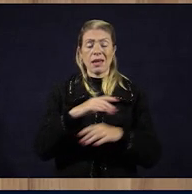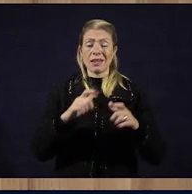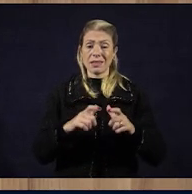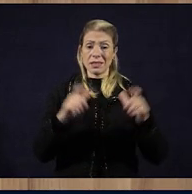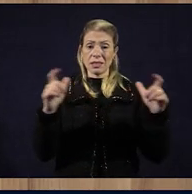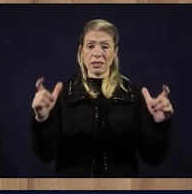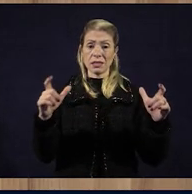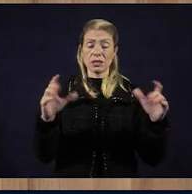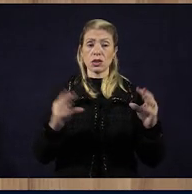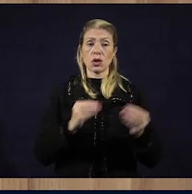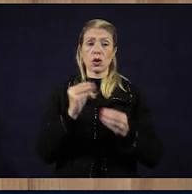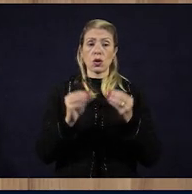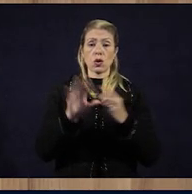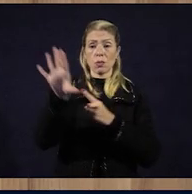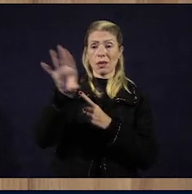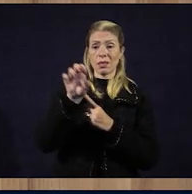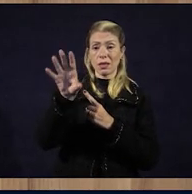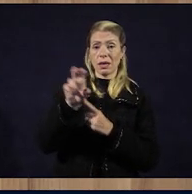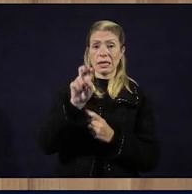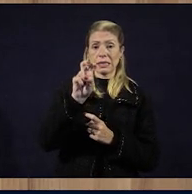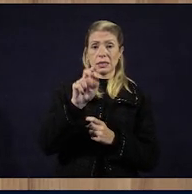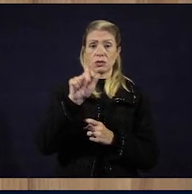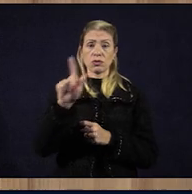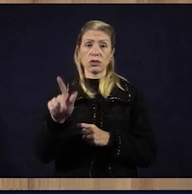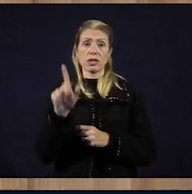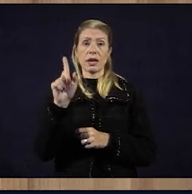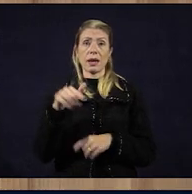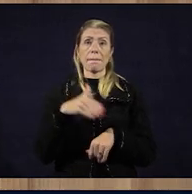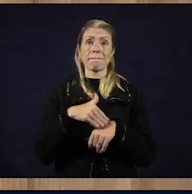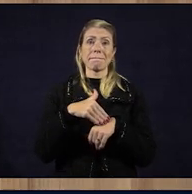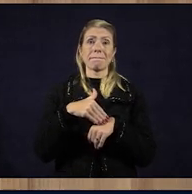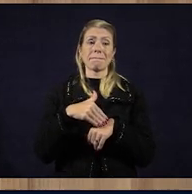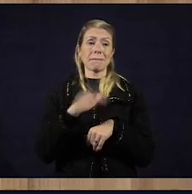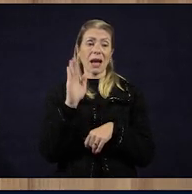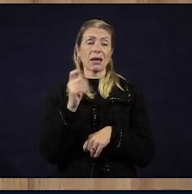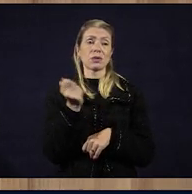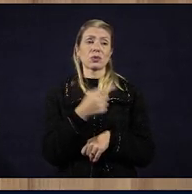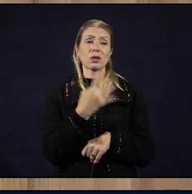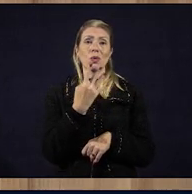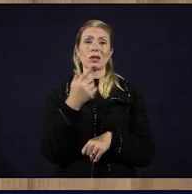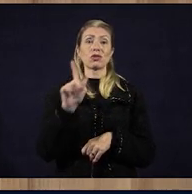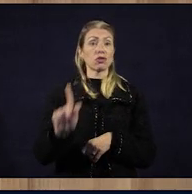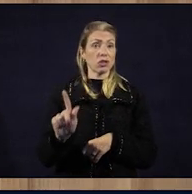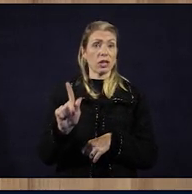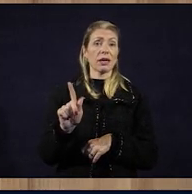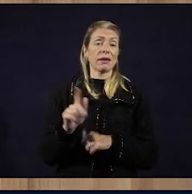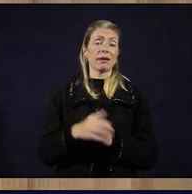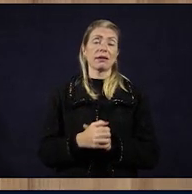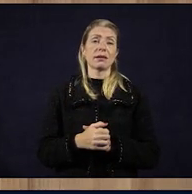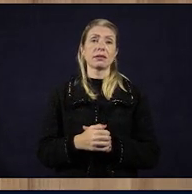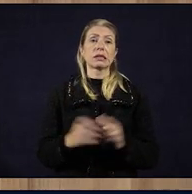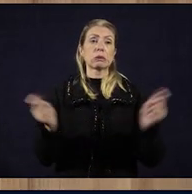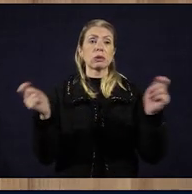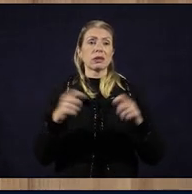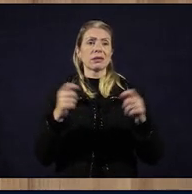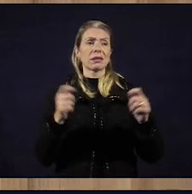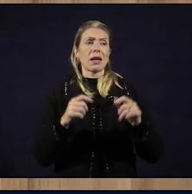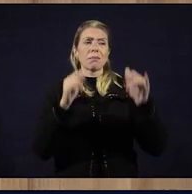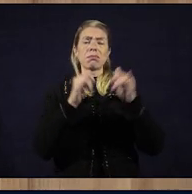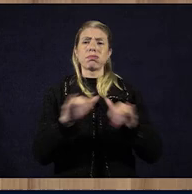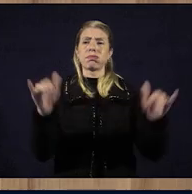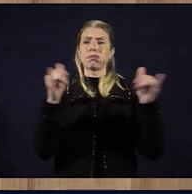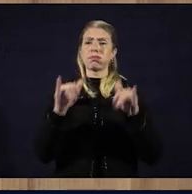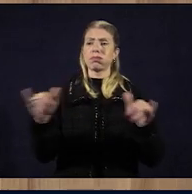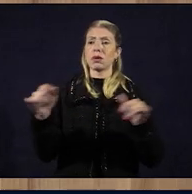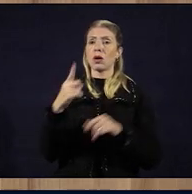de antenas do 5g 45 vezes maior do que do 4G então a capacidade de aplicação em um